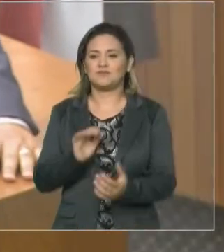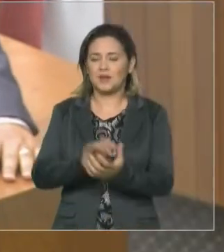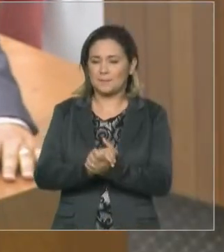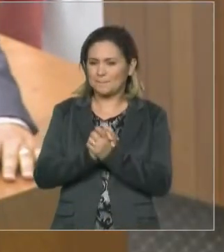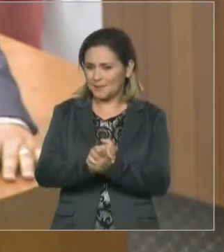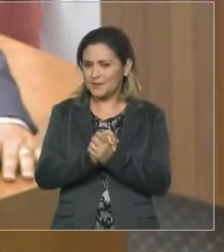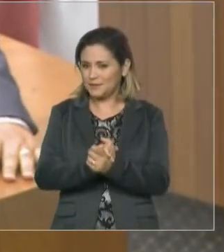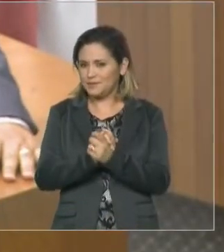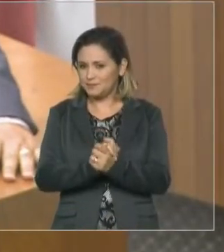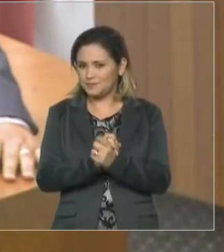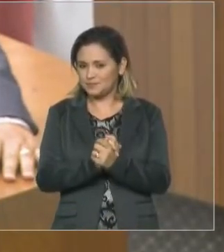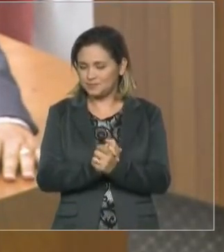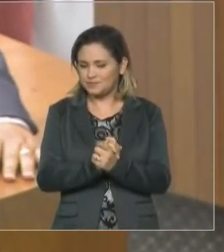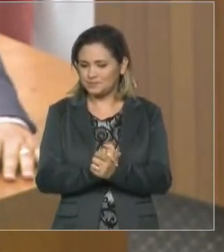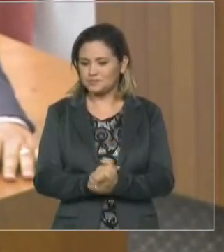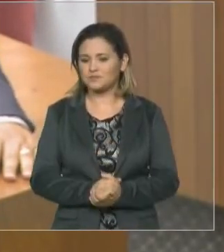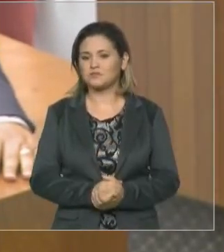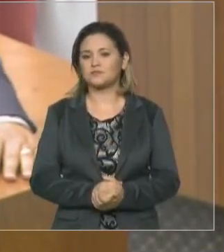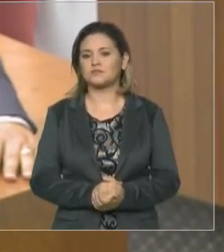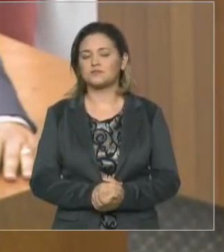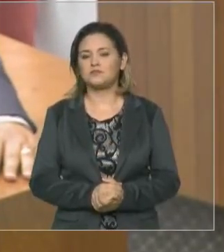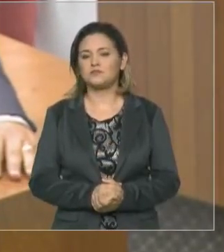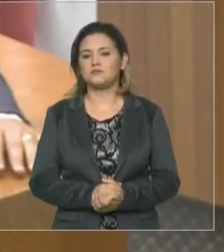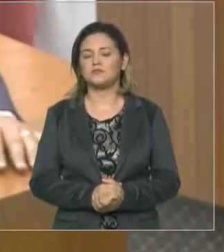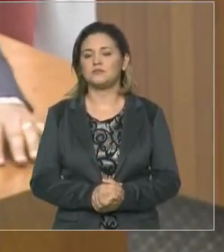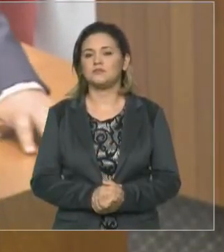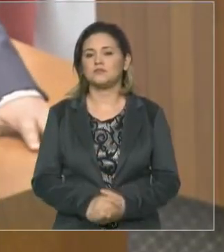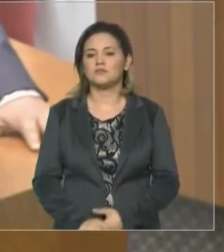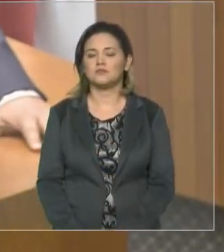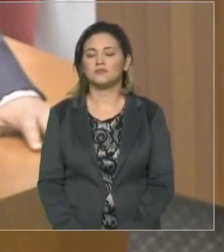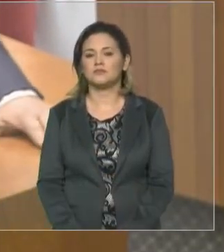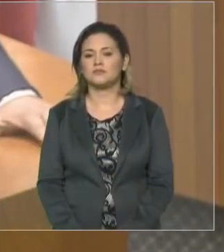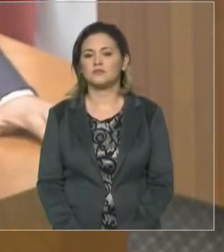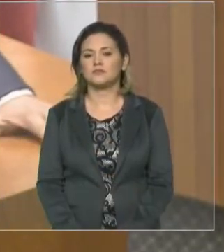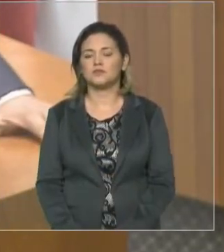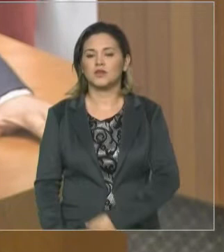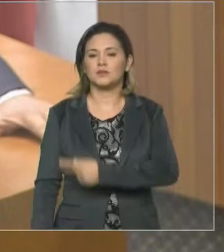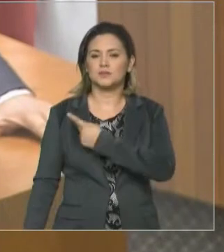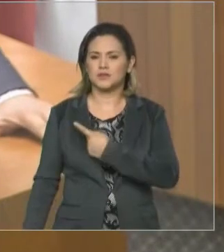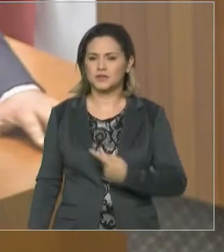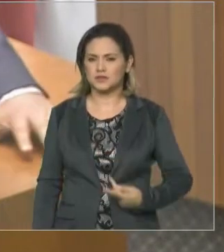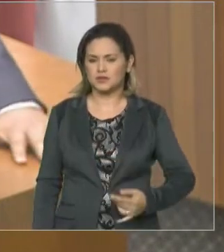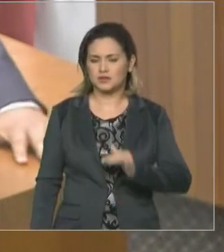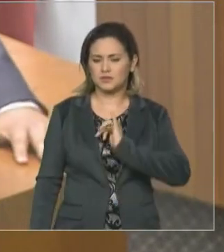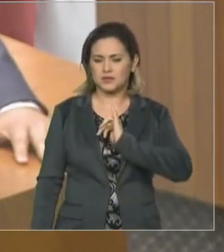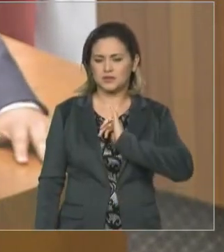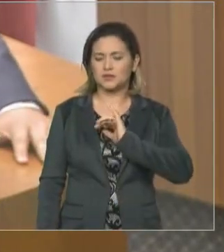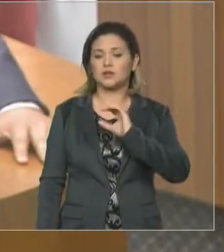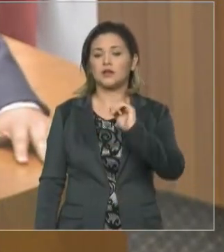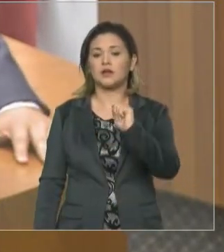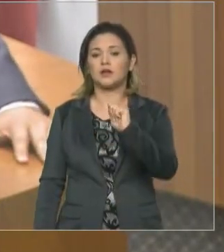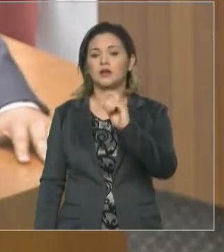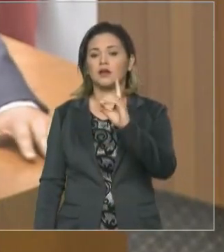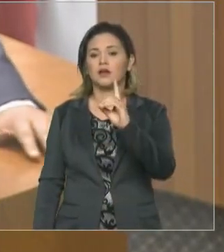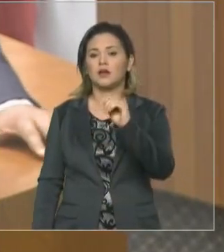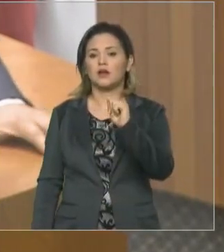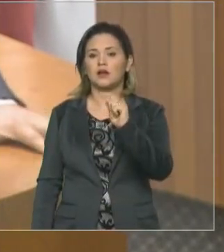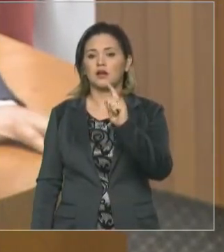presidente. O presidente do Cavalo de Aço, presidente Adalto,